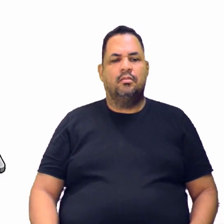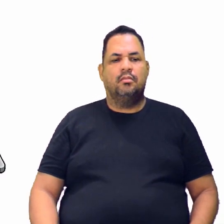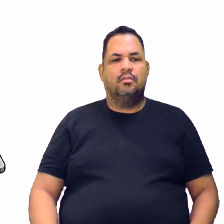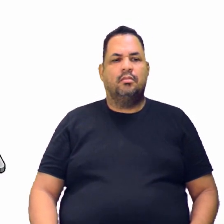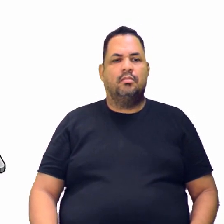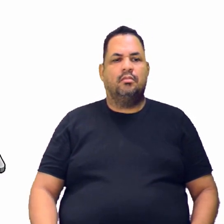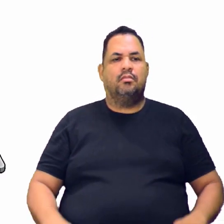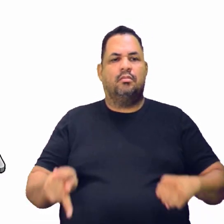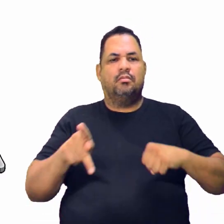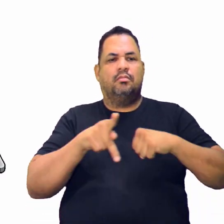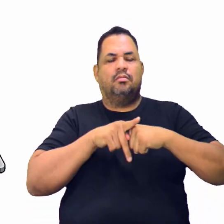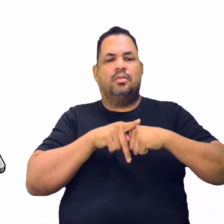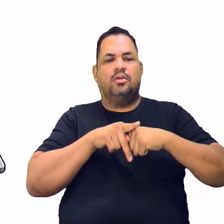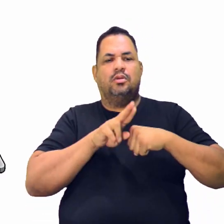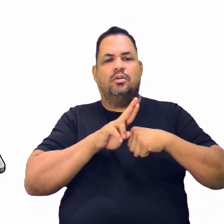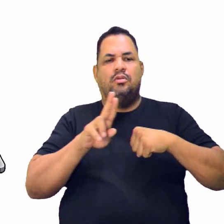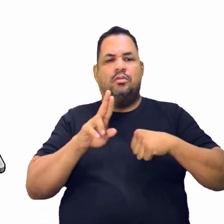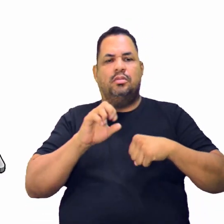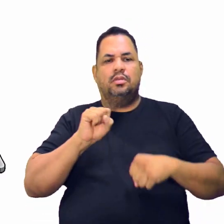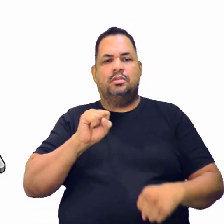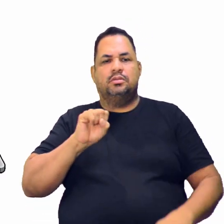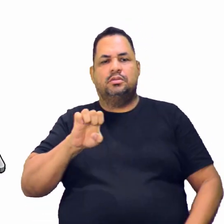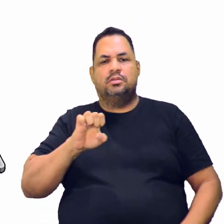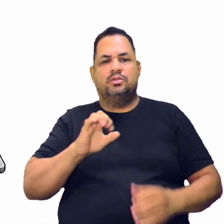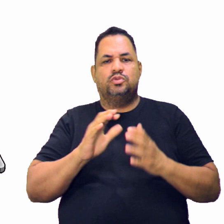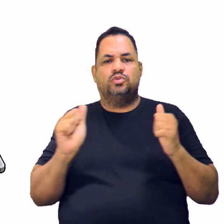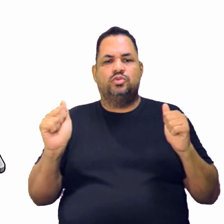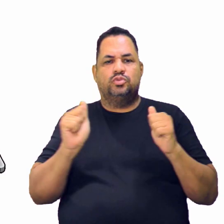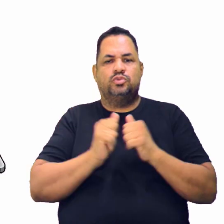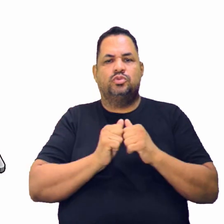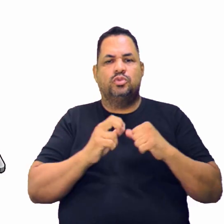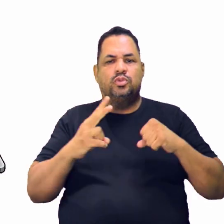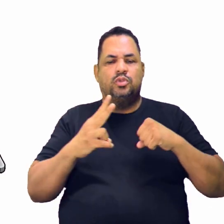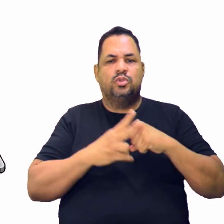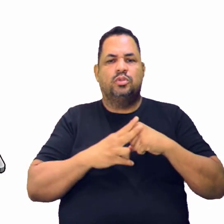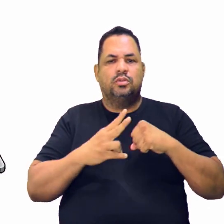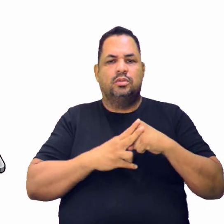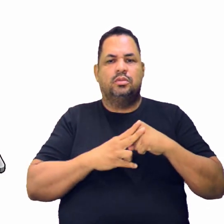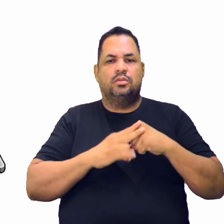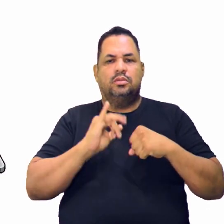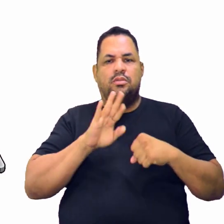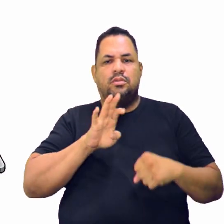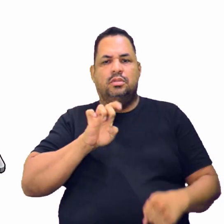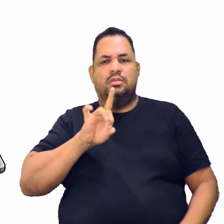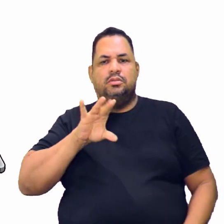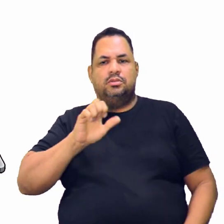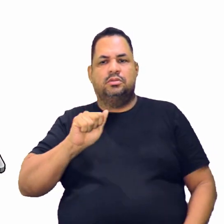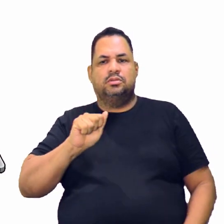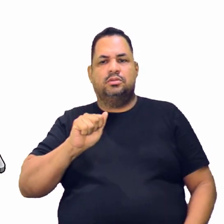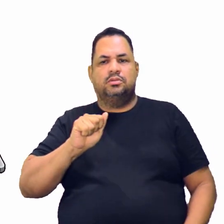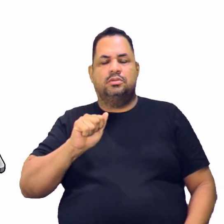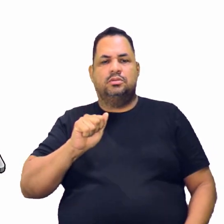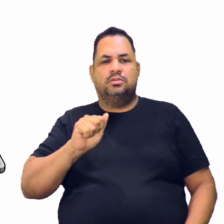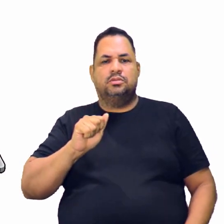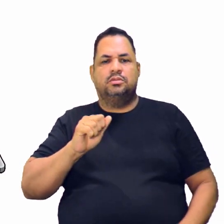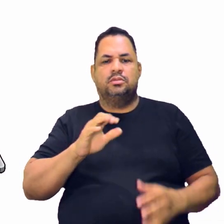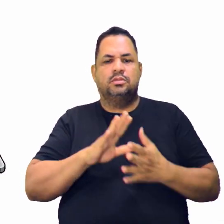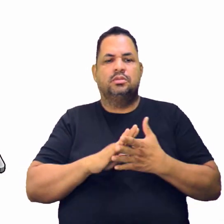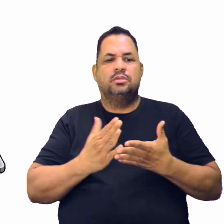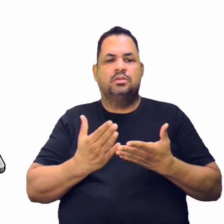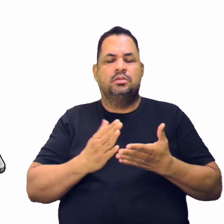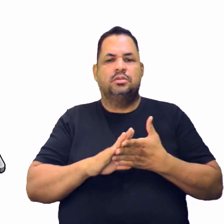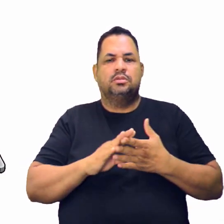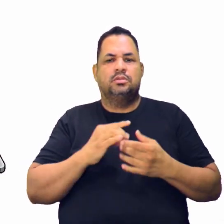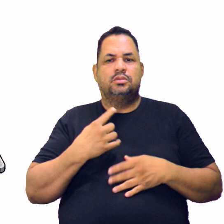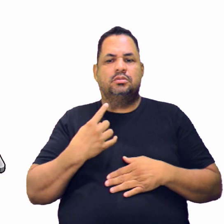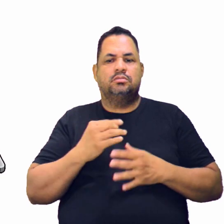O pronome se, junto com os verbos, presta atenção, verbos intransitivos, aqueles que são capazes